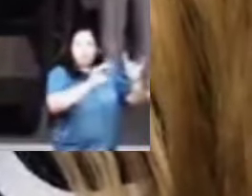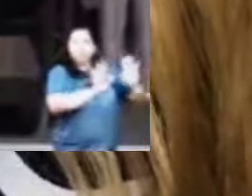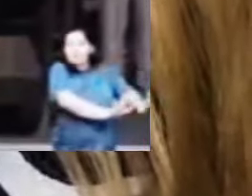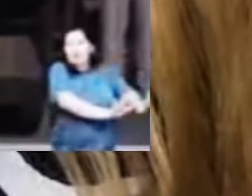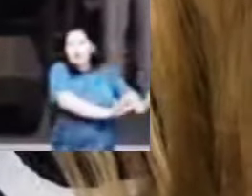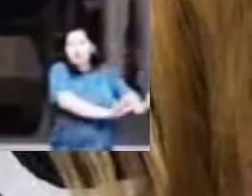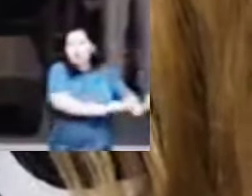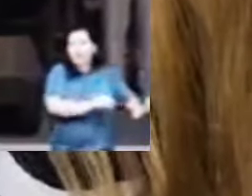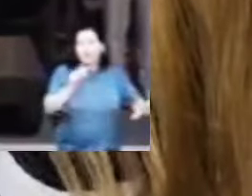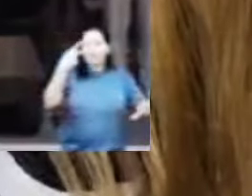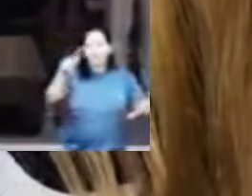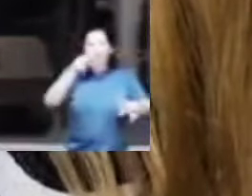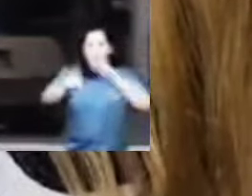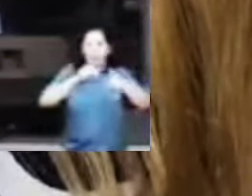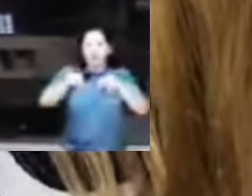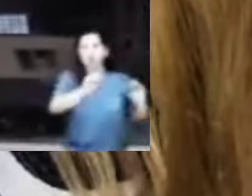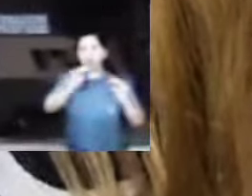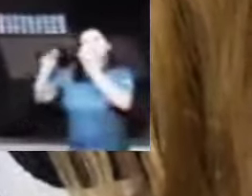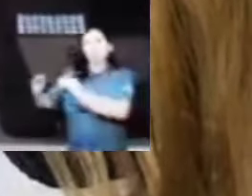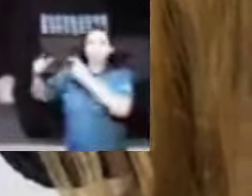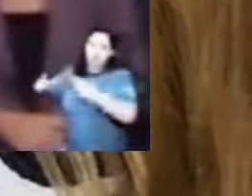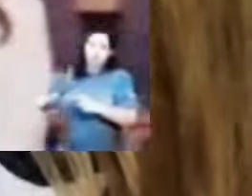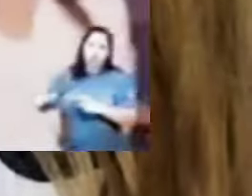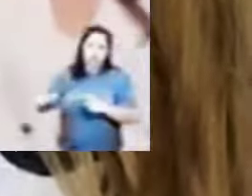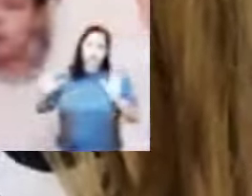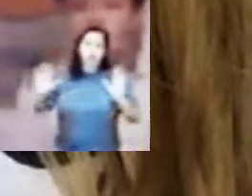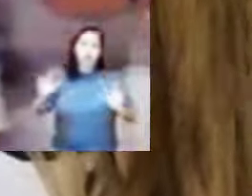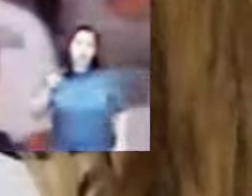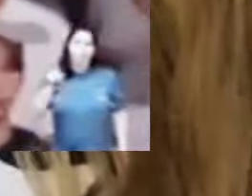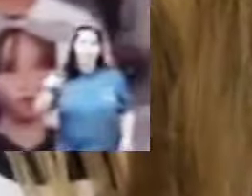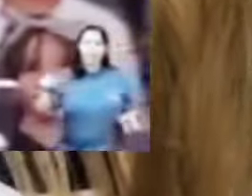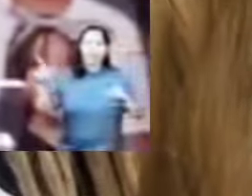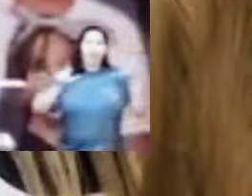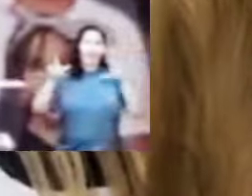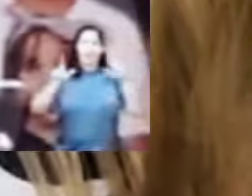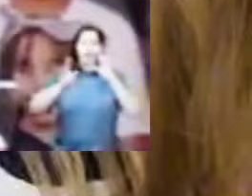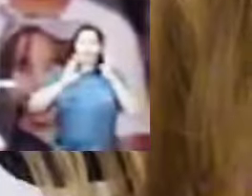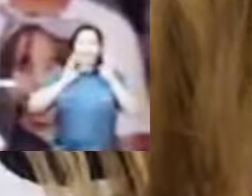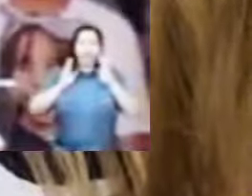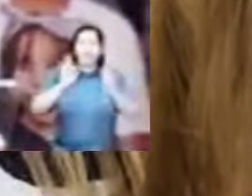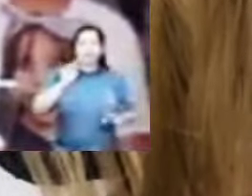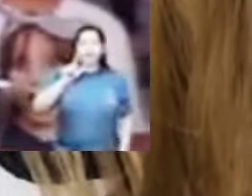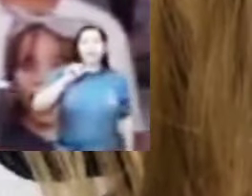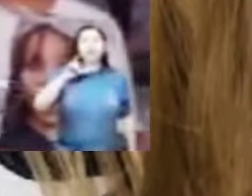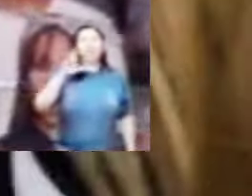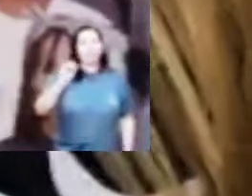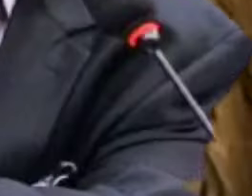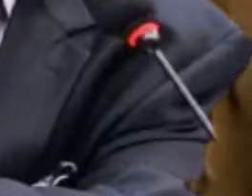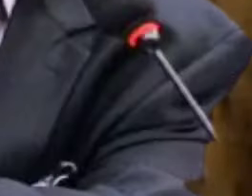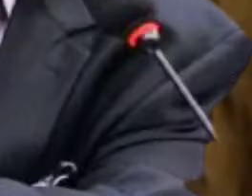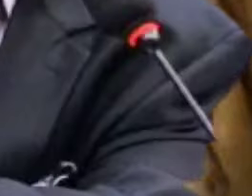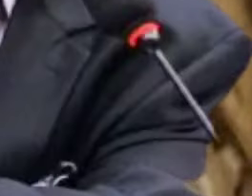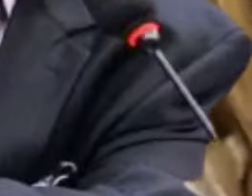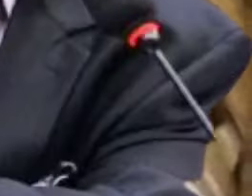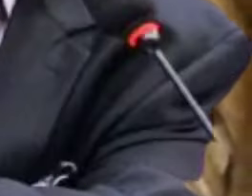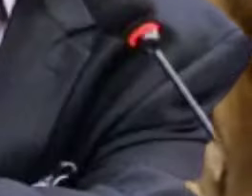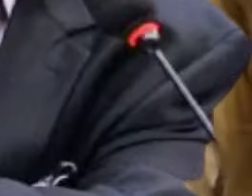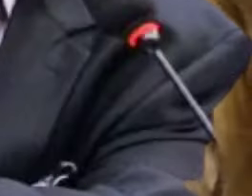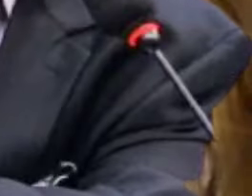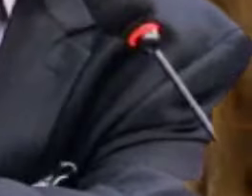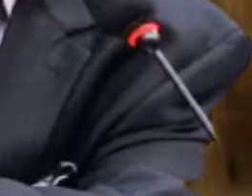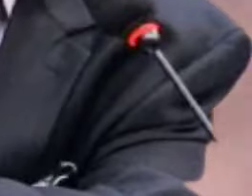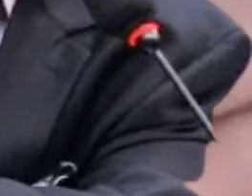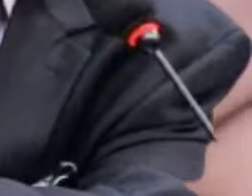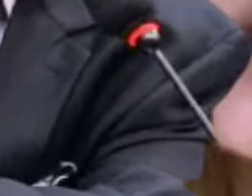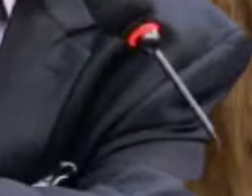outro lugar. Eu não quero o teu povo na minha igreja. Ah, deixa o circo pegar fogo que vai sobrar pra nossa igreja de Niterói. Aleluia. Ei, Gadaiada, avisa